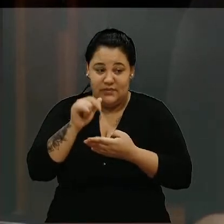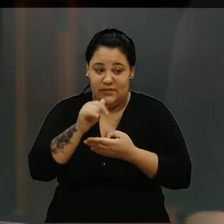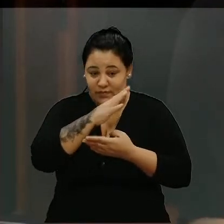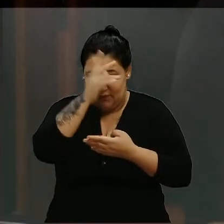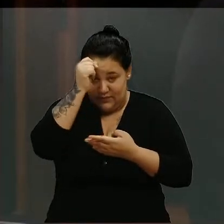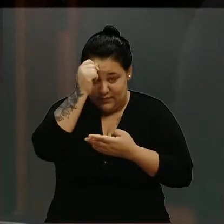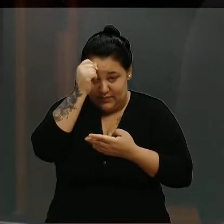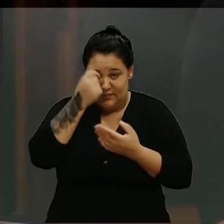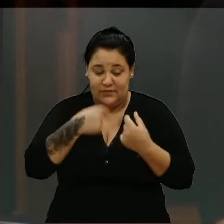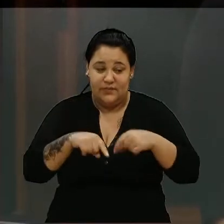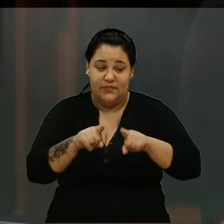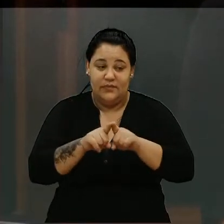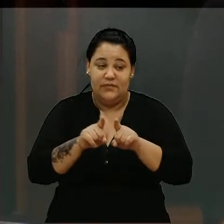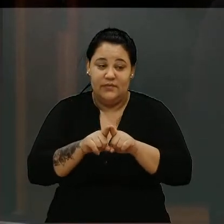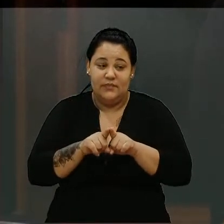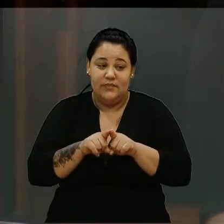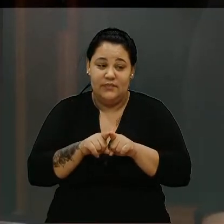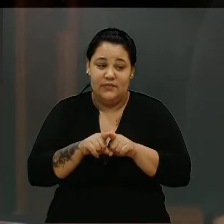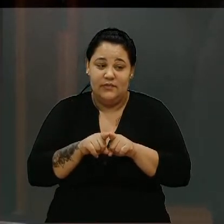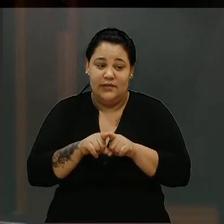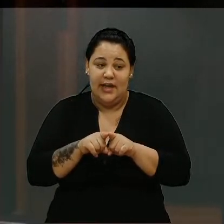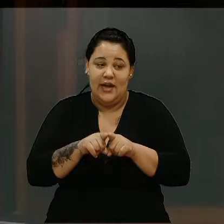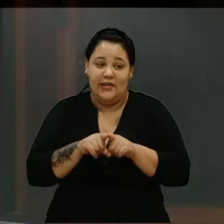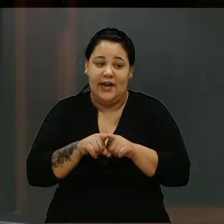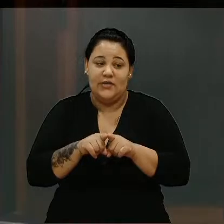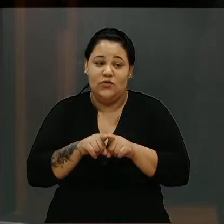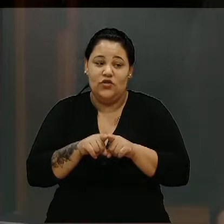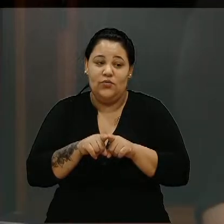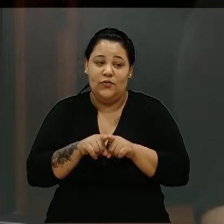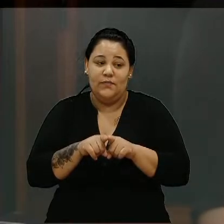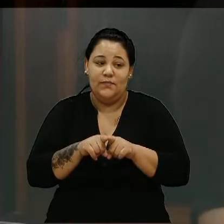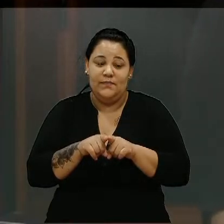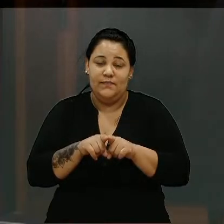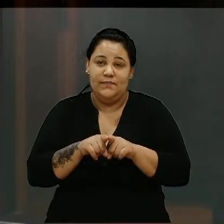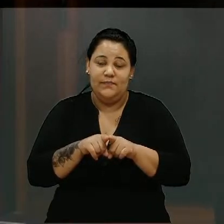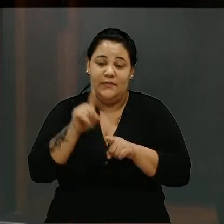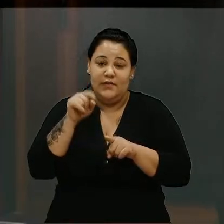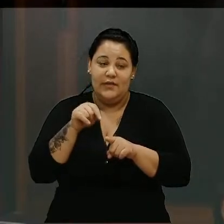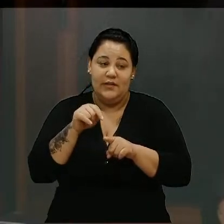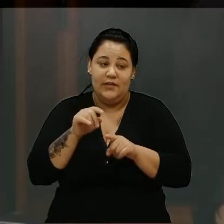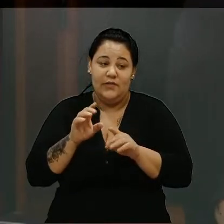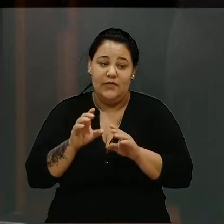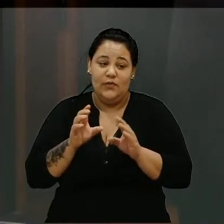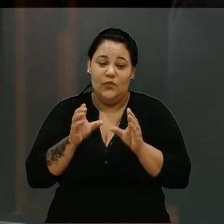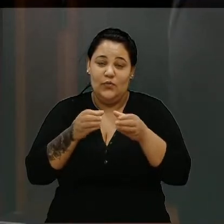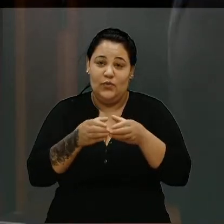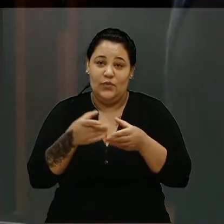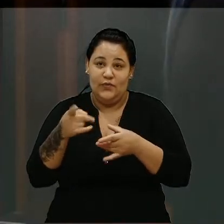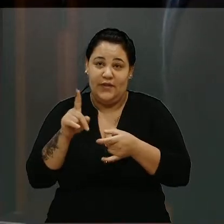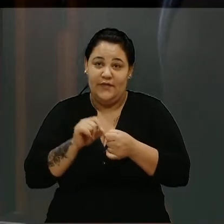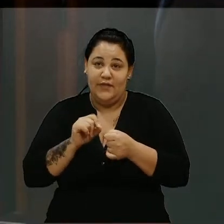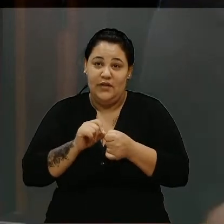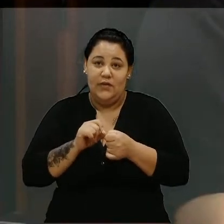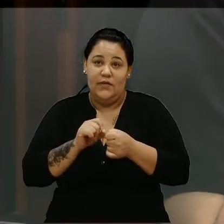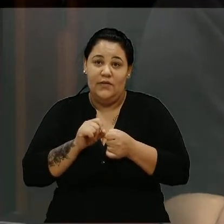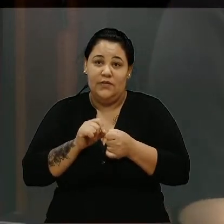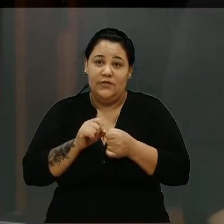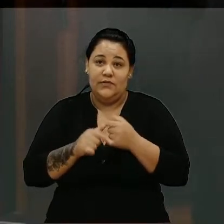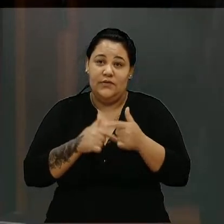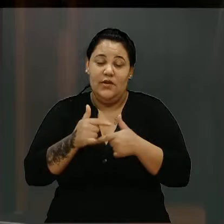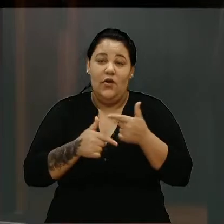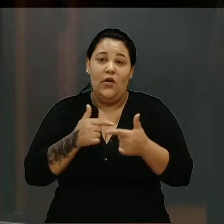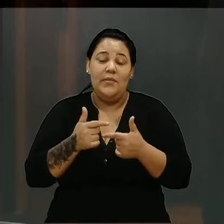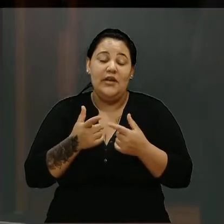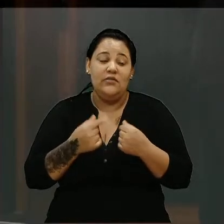que a responsabilidade ela recai sobre a Codeca, porque a Codeca é a companhia que vai prestar aquele serviço. Mas, na verdade, a decisão tem que vir